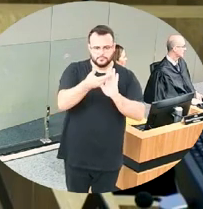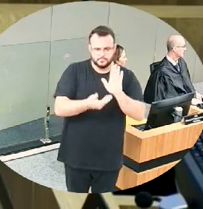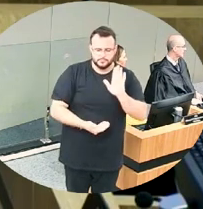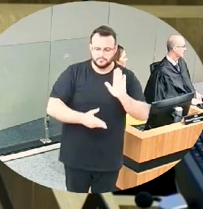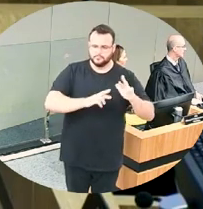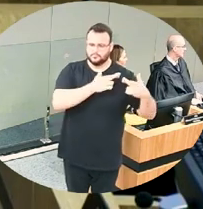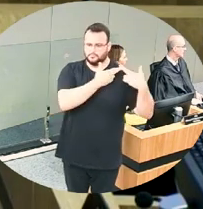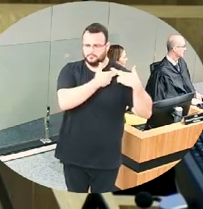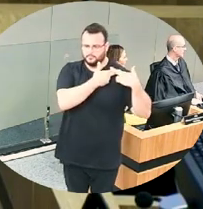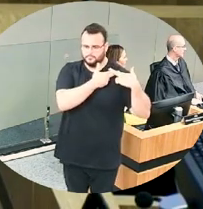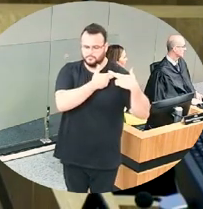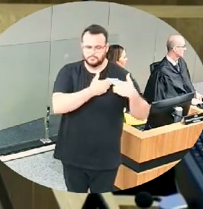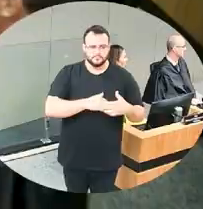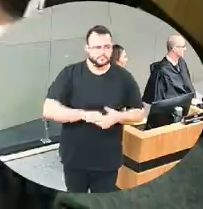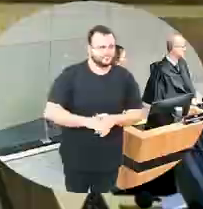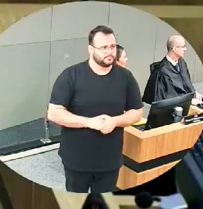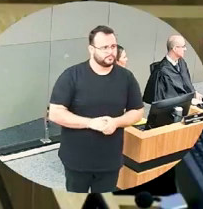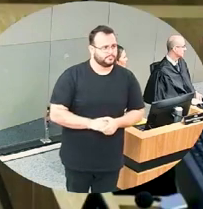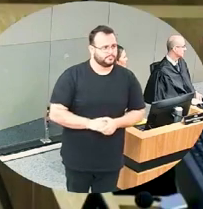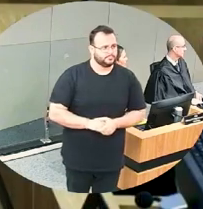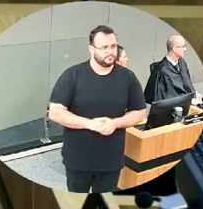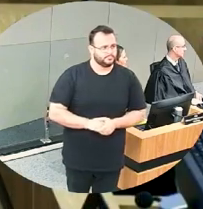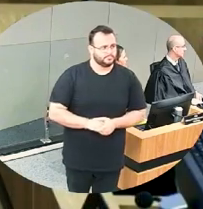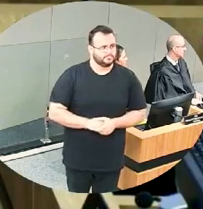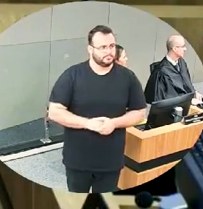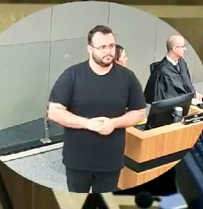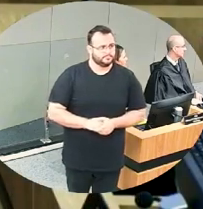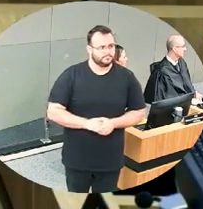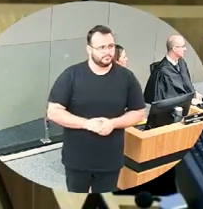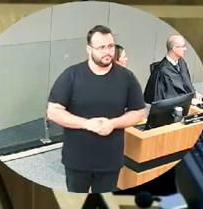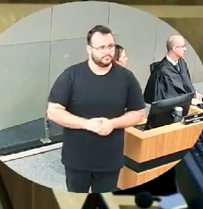de compromisso